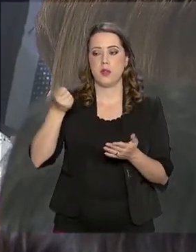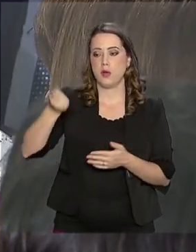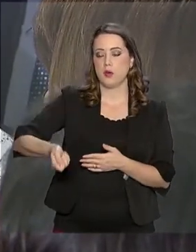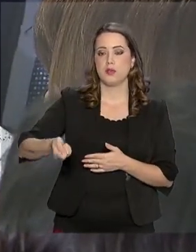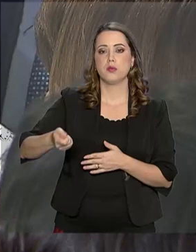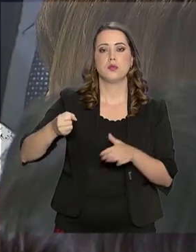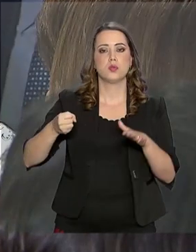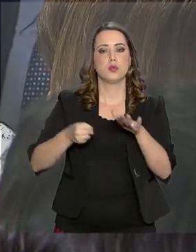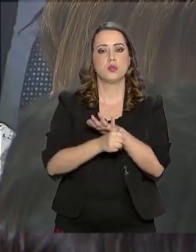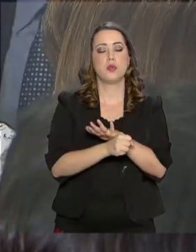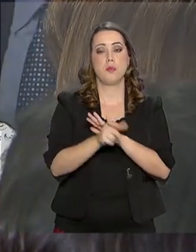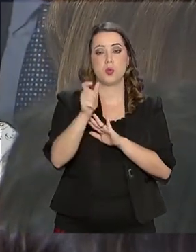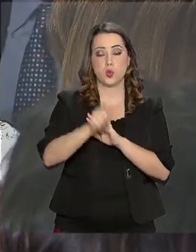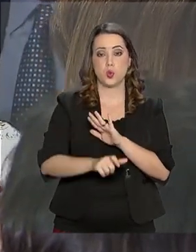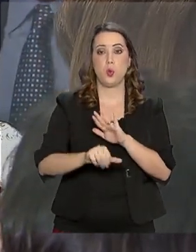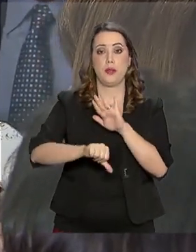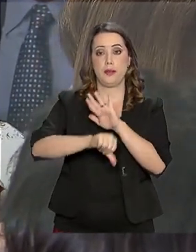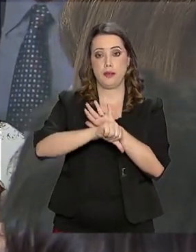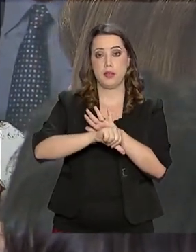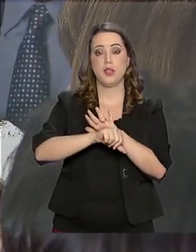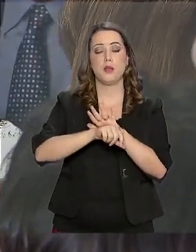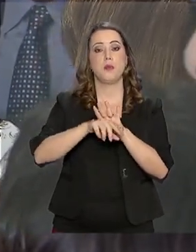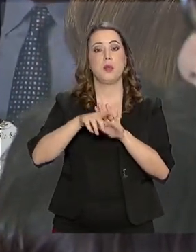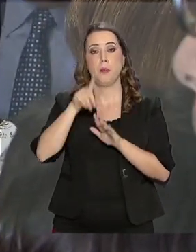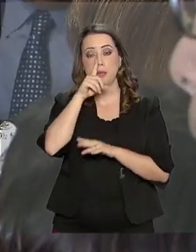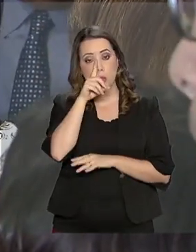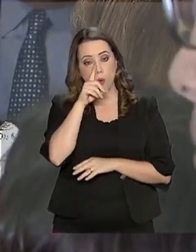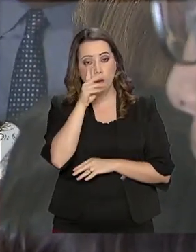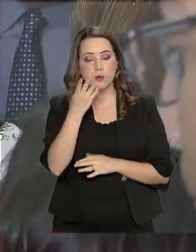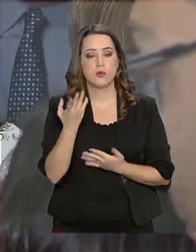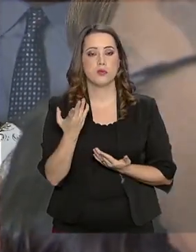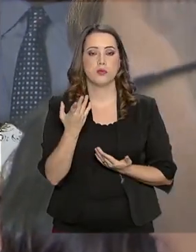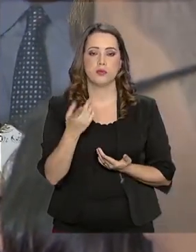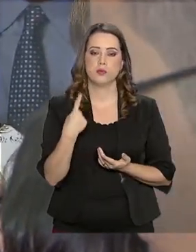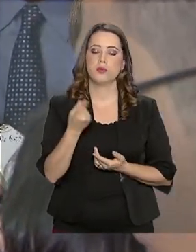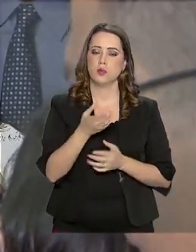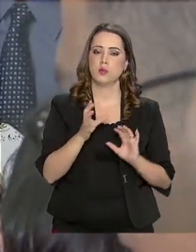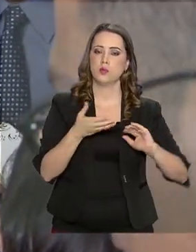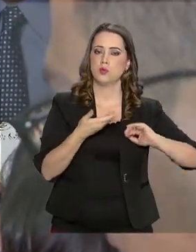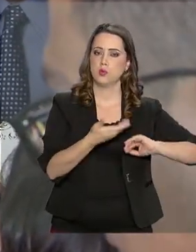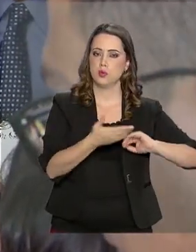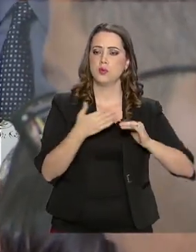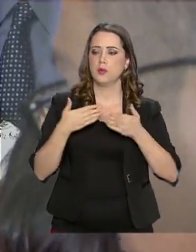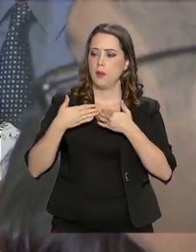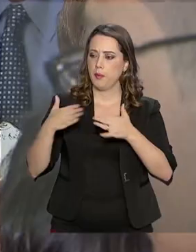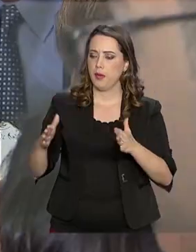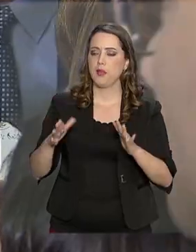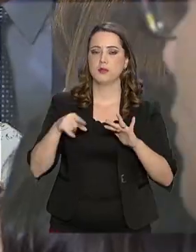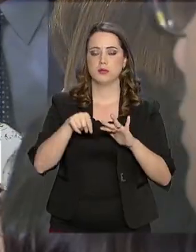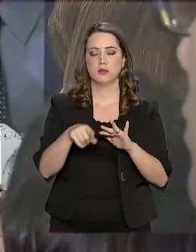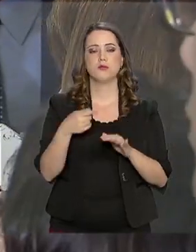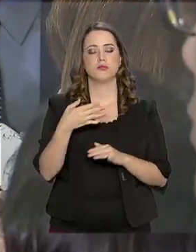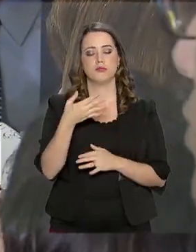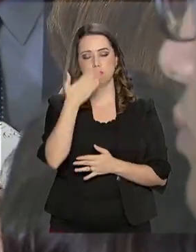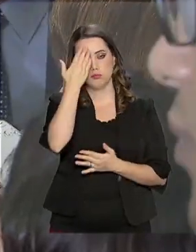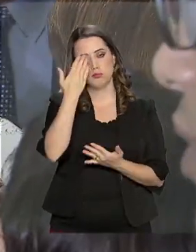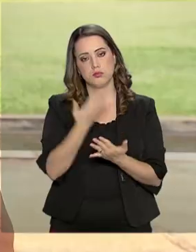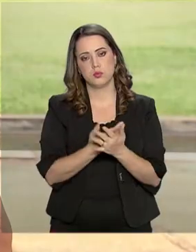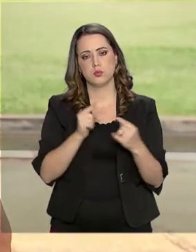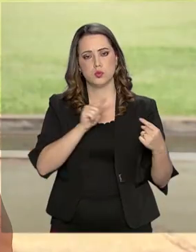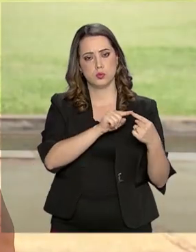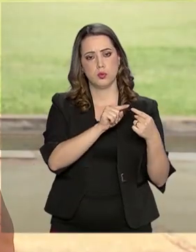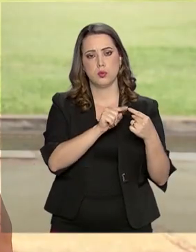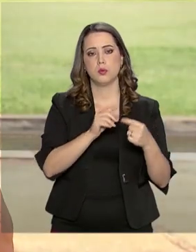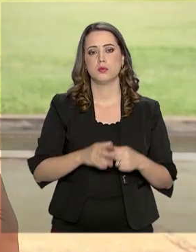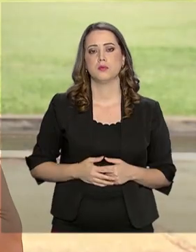perigosos tema precisa ser mais eficiente e e acredito que os parlamentares estão abertos a esse convencimento e